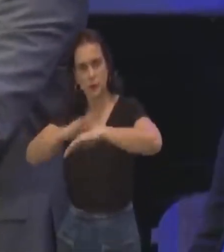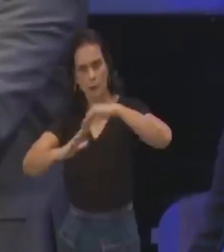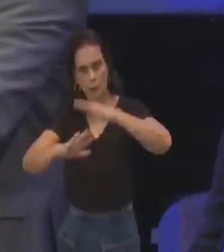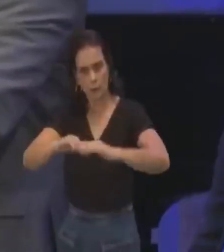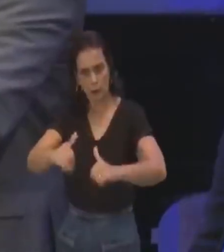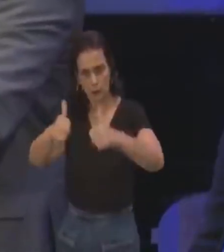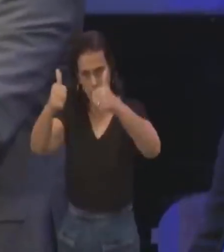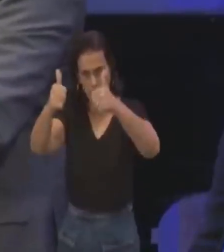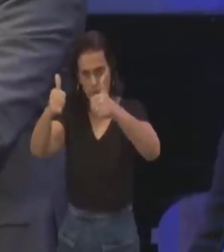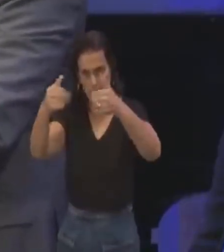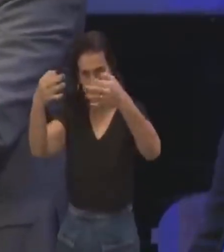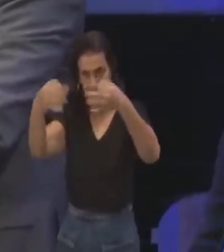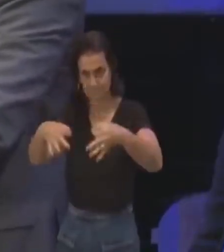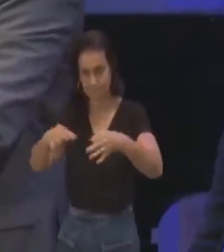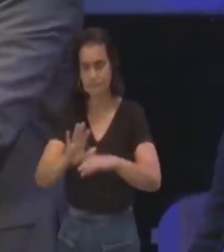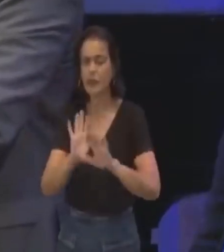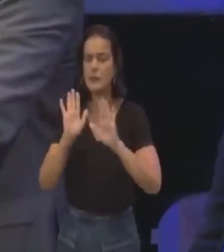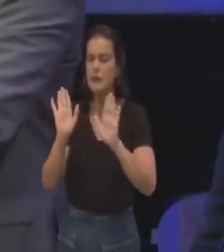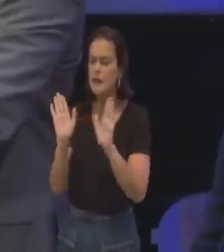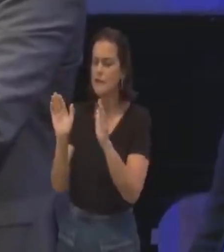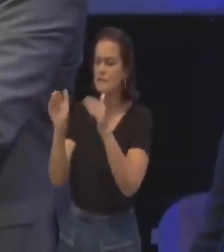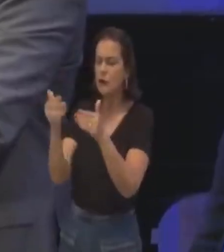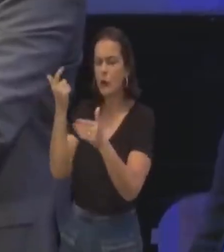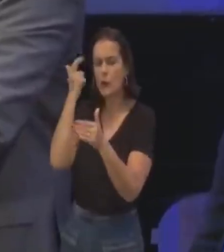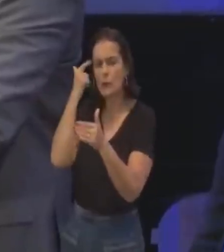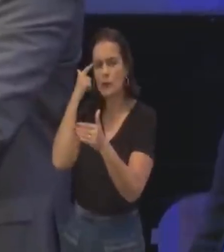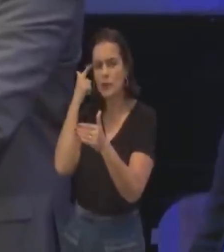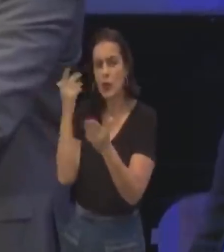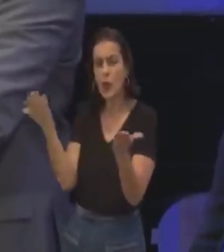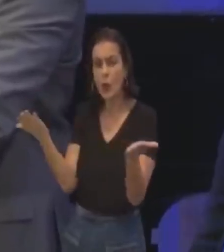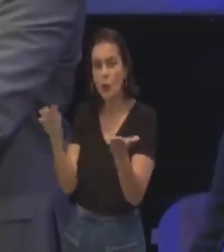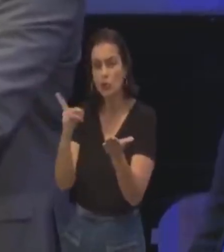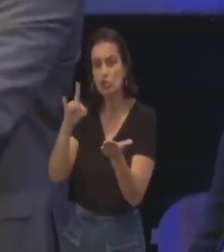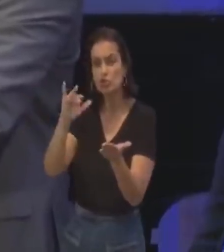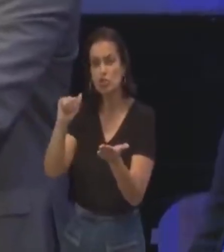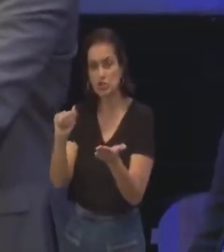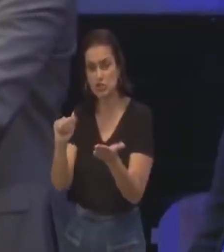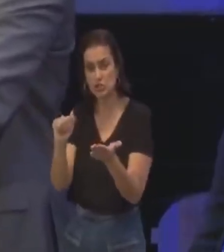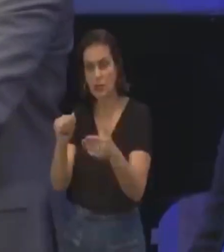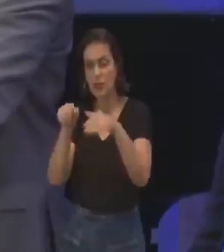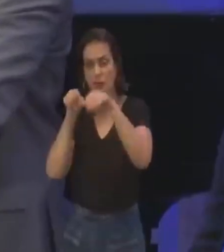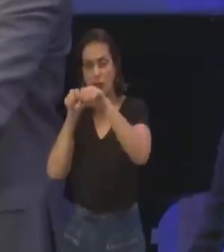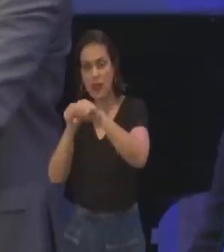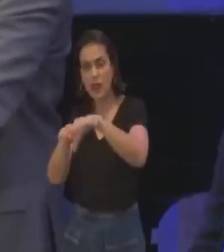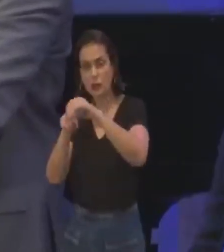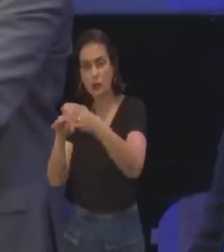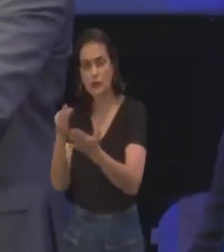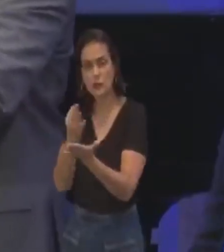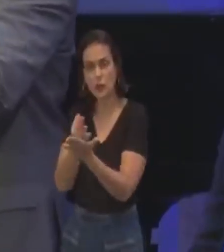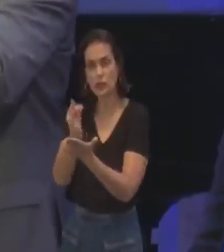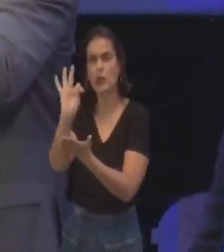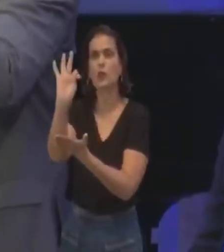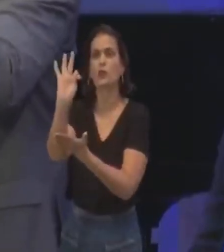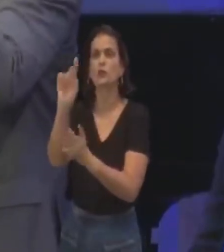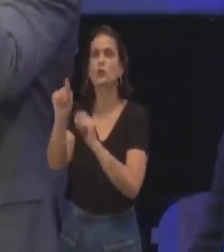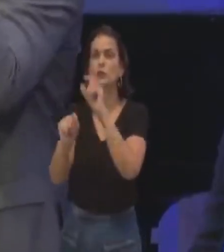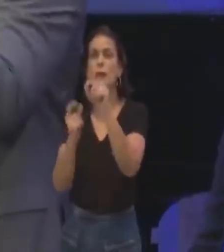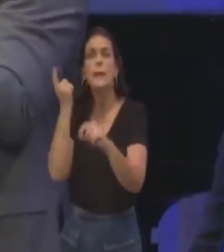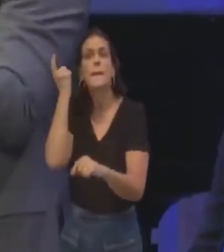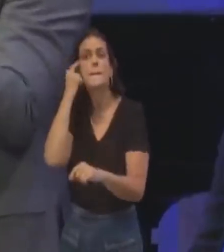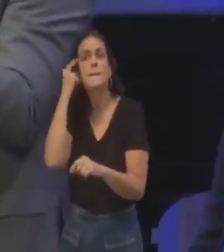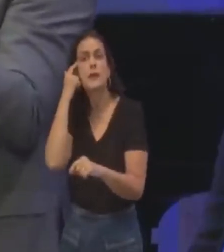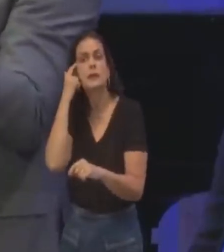profissional. Mas quando nós pensamos como, por exemplo, no dia de hoje, que é um dia de educação teológica, nós pensamos